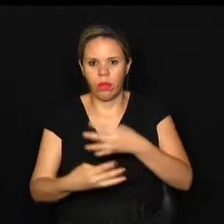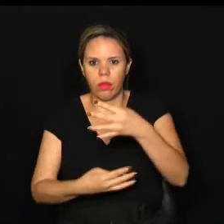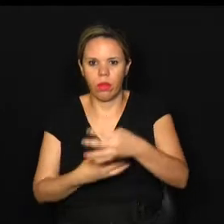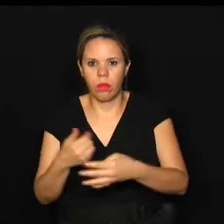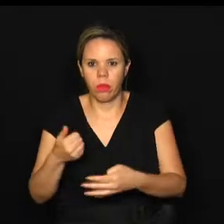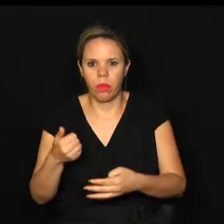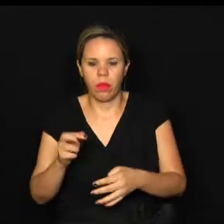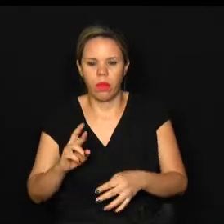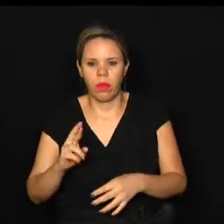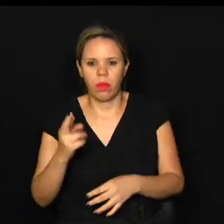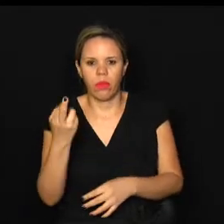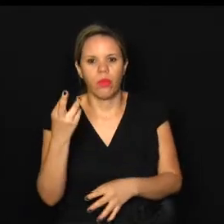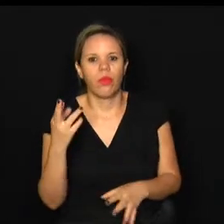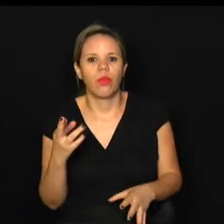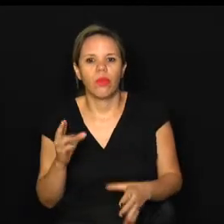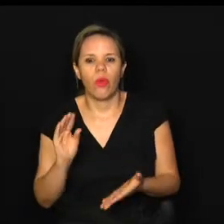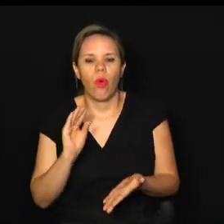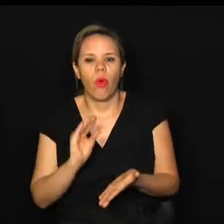foi superavitário em